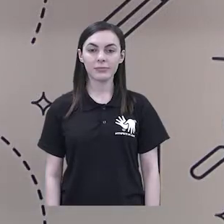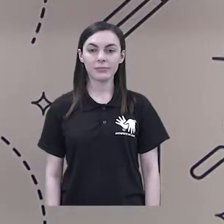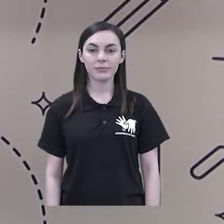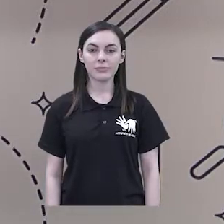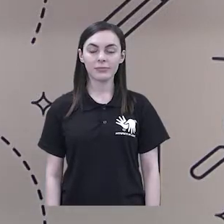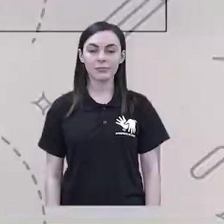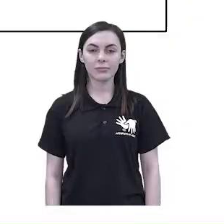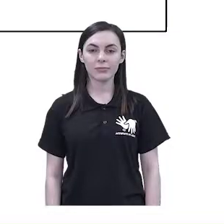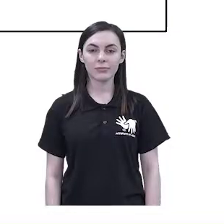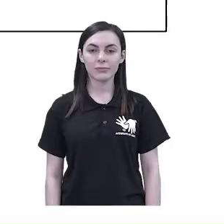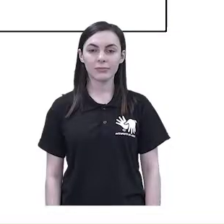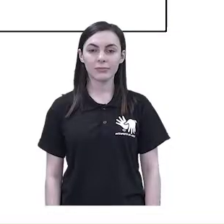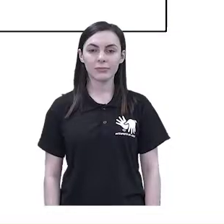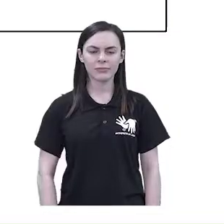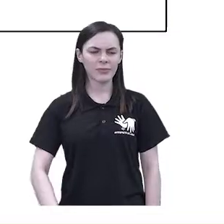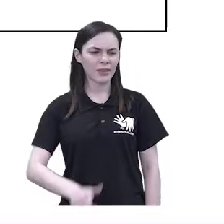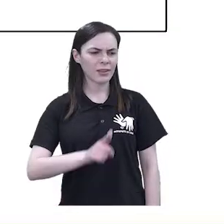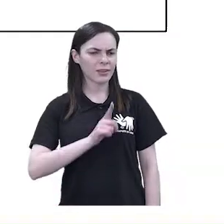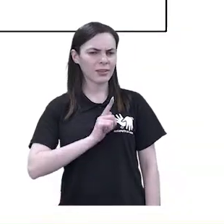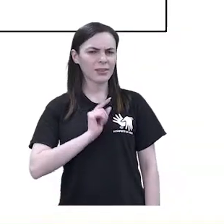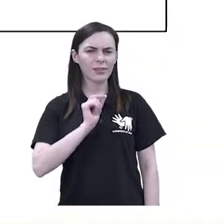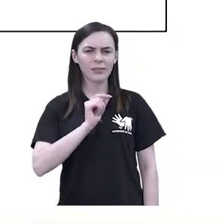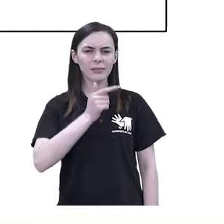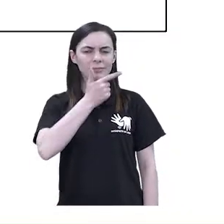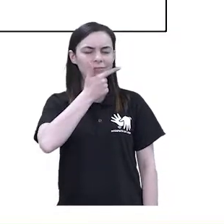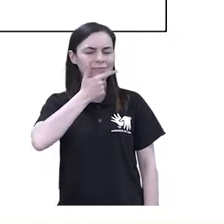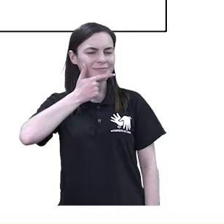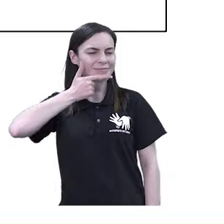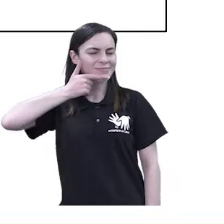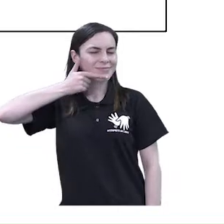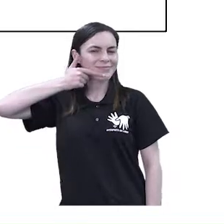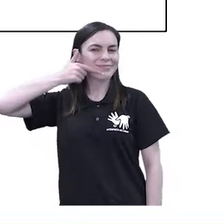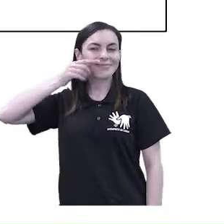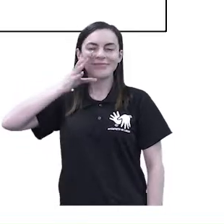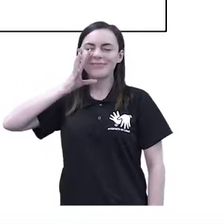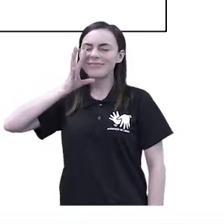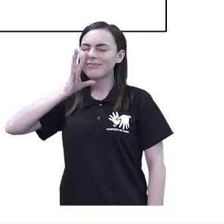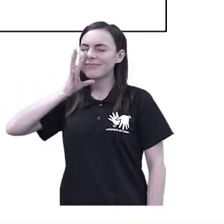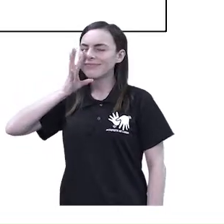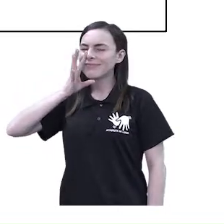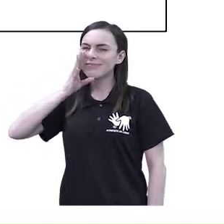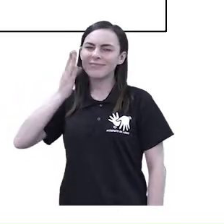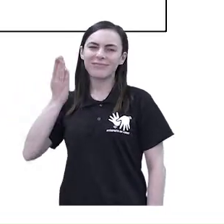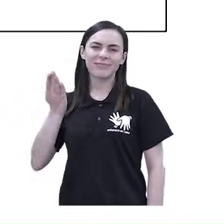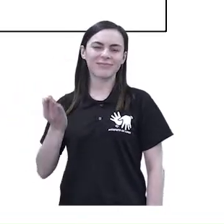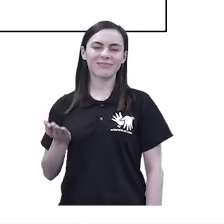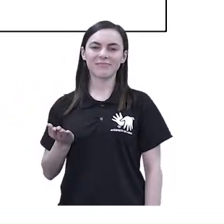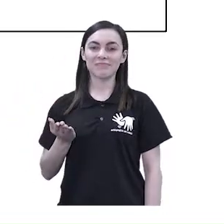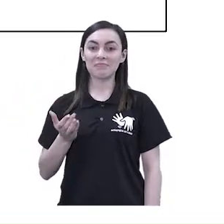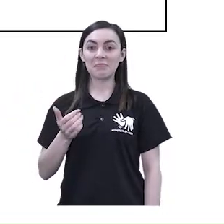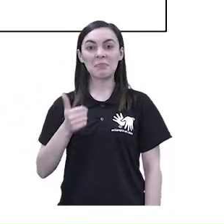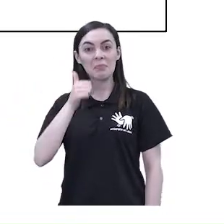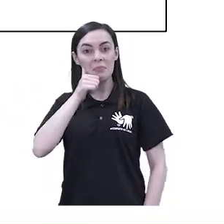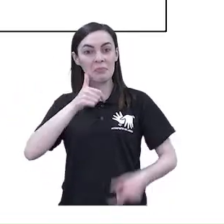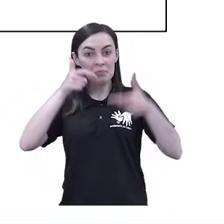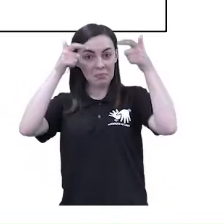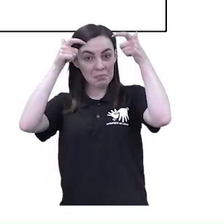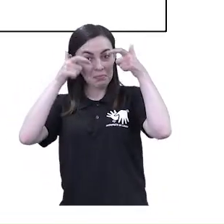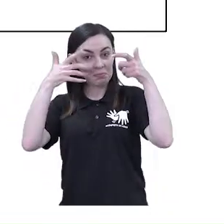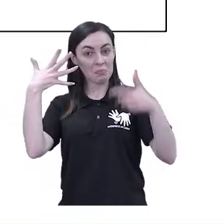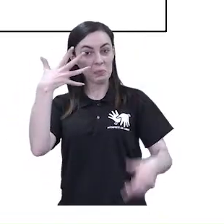Possui um sorriso encantador. uma princesa linda